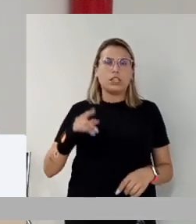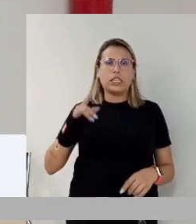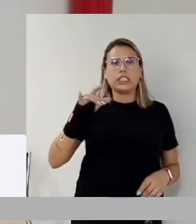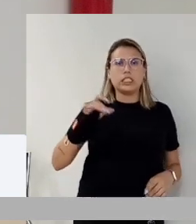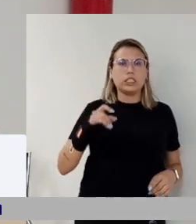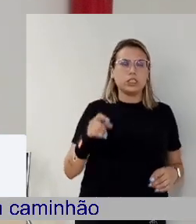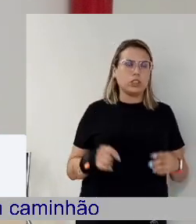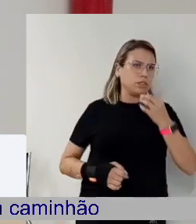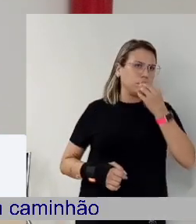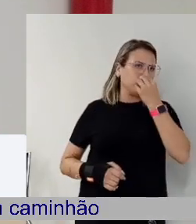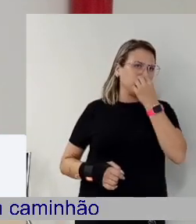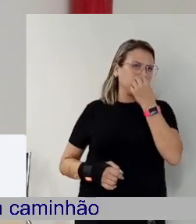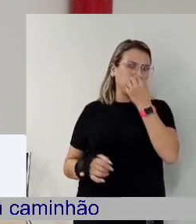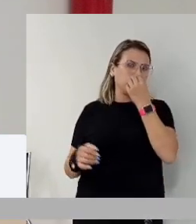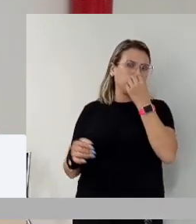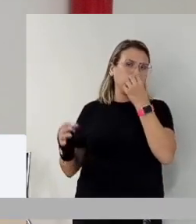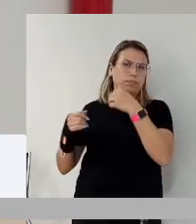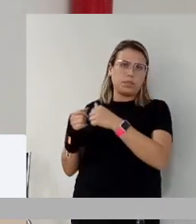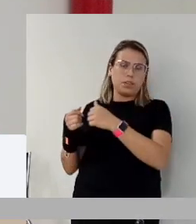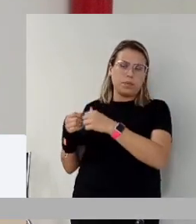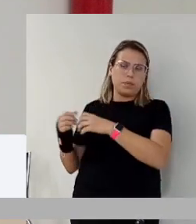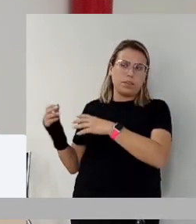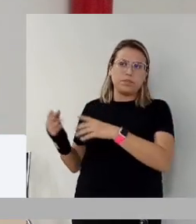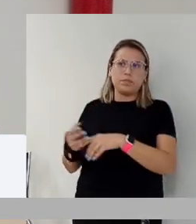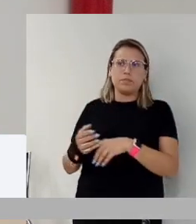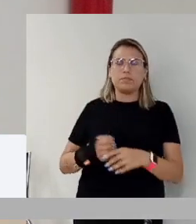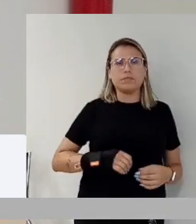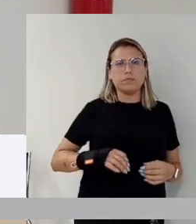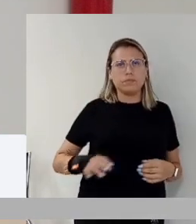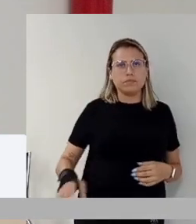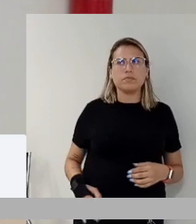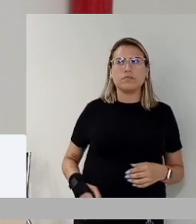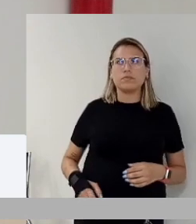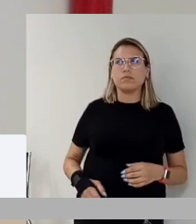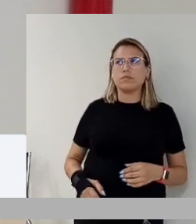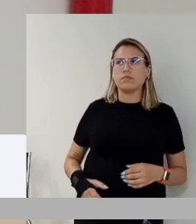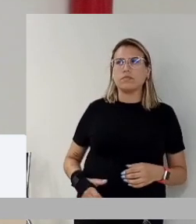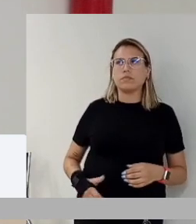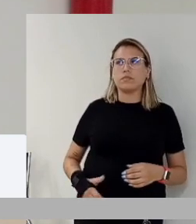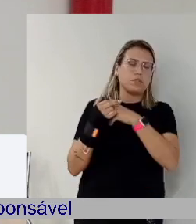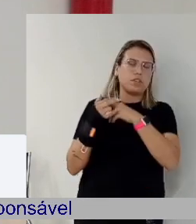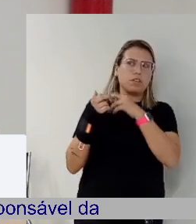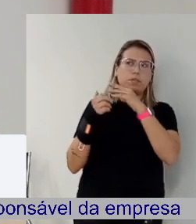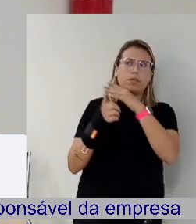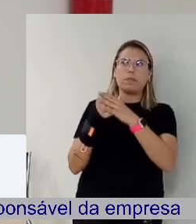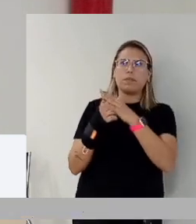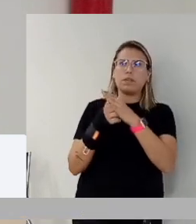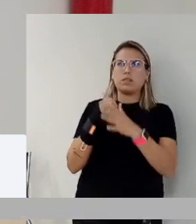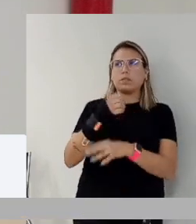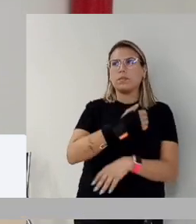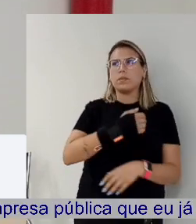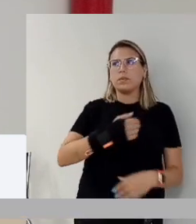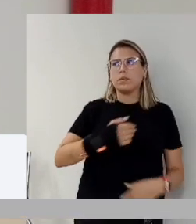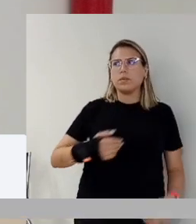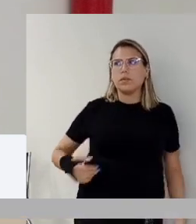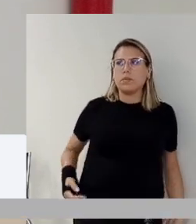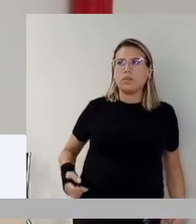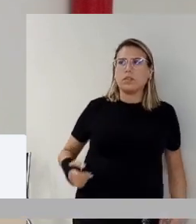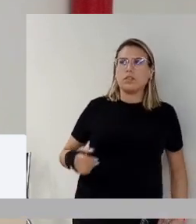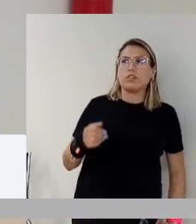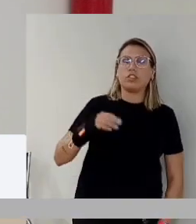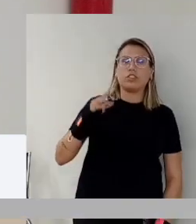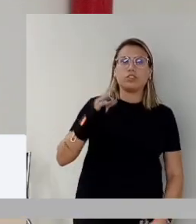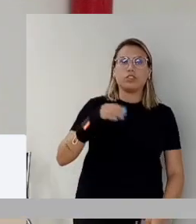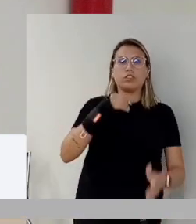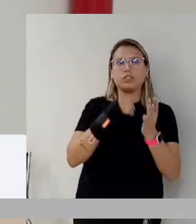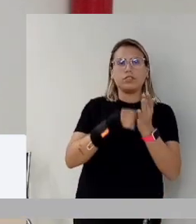caminhão descarregava lixo marquei colado eh na na nos responsável da empresa pública que o já tinha notificado eles não